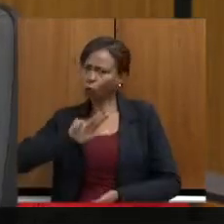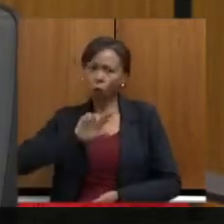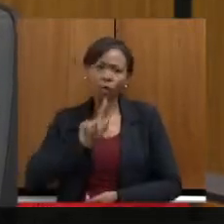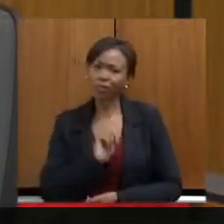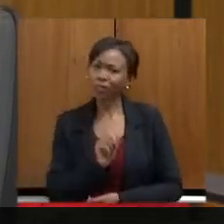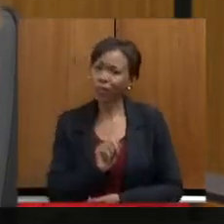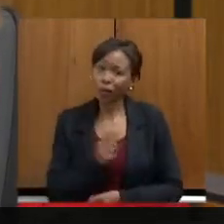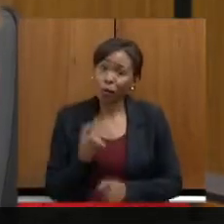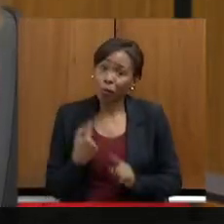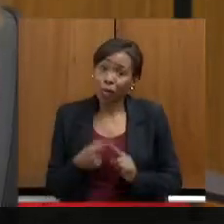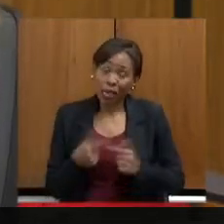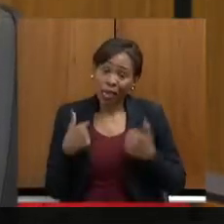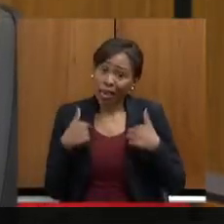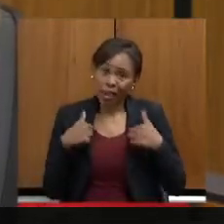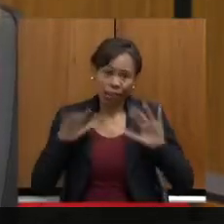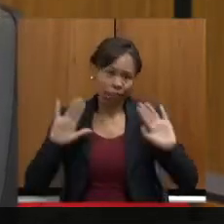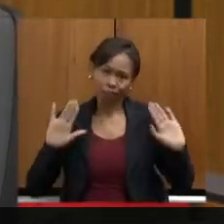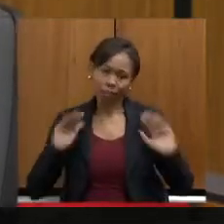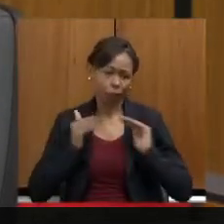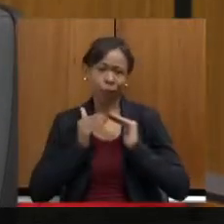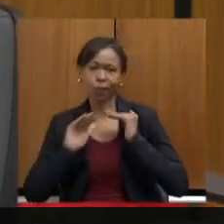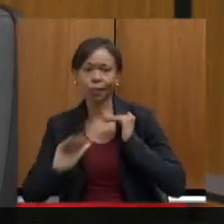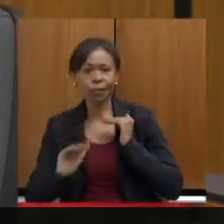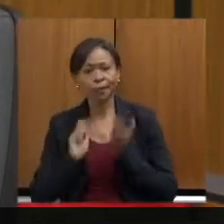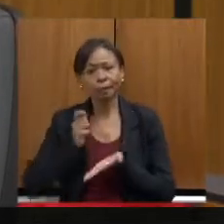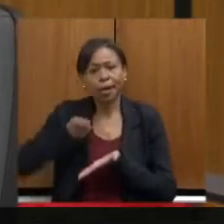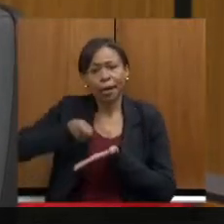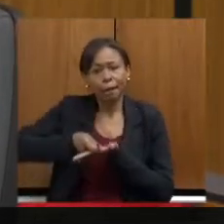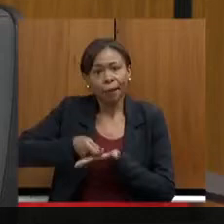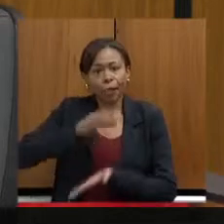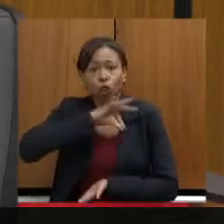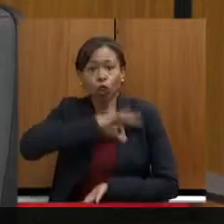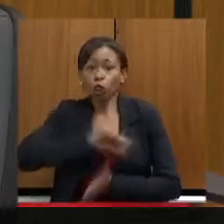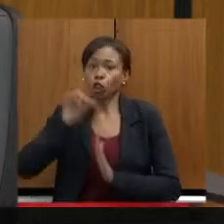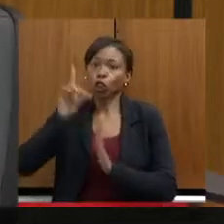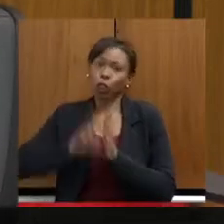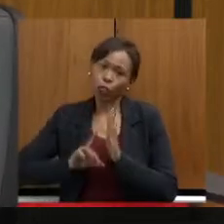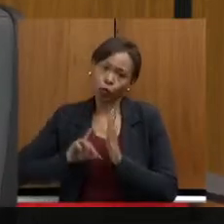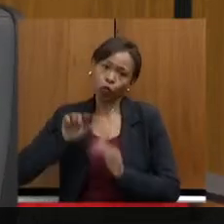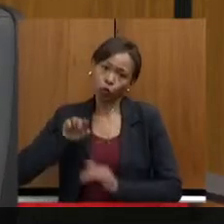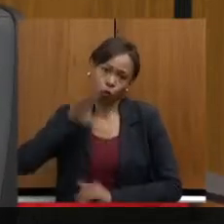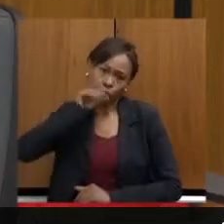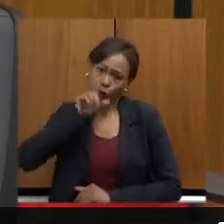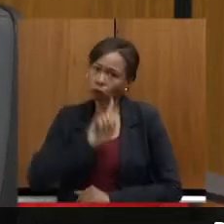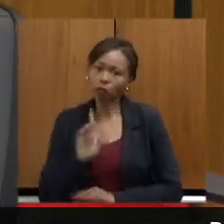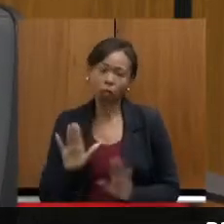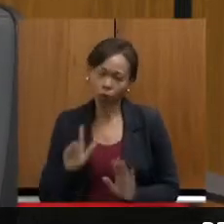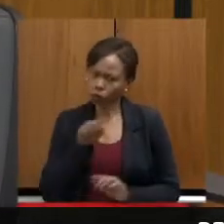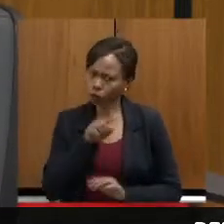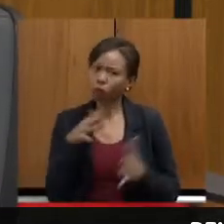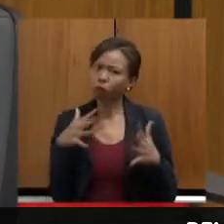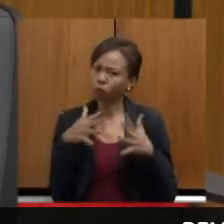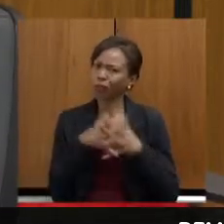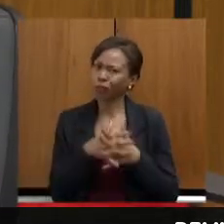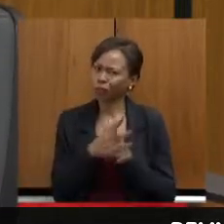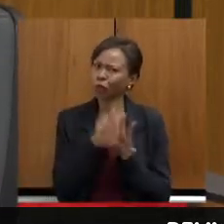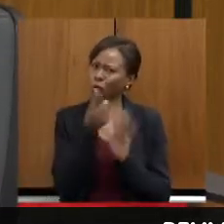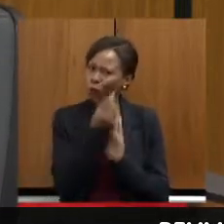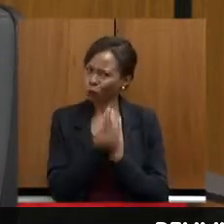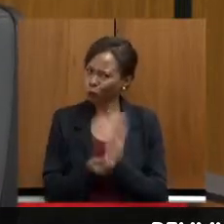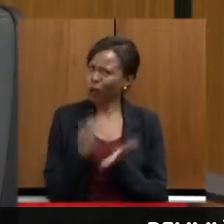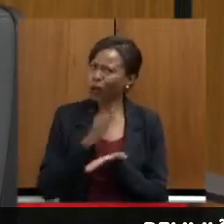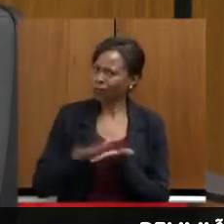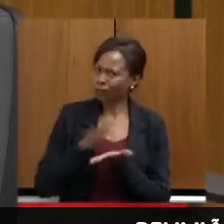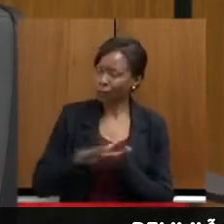eu não discutiria nem discordaria de pagamento de direitos aos trabalhadores estão seu confundiu aí execução do orçamento da